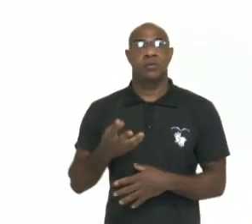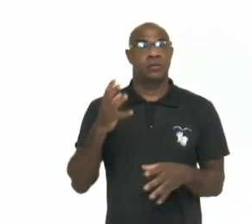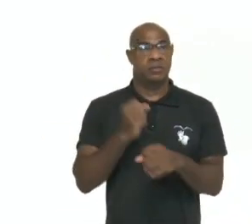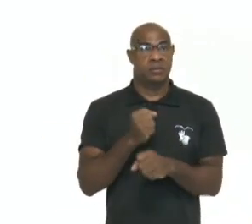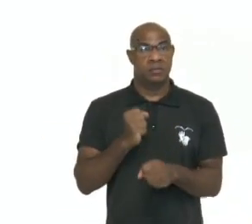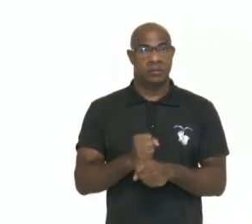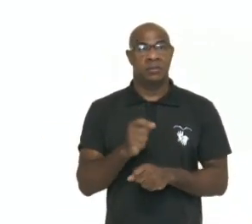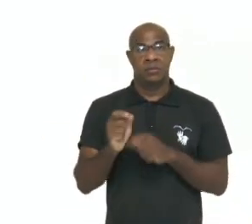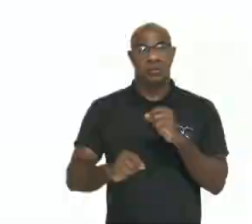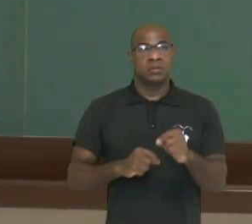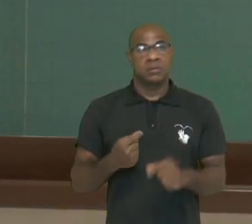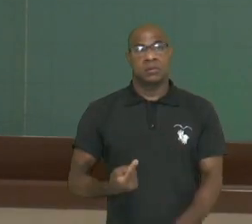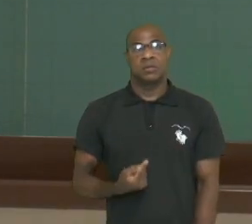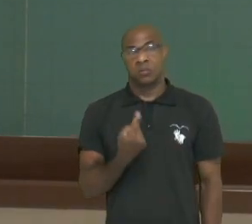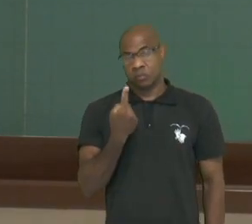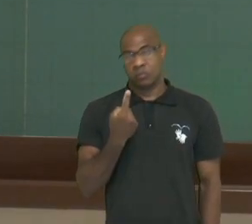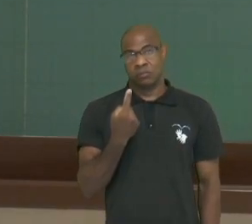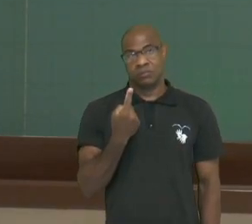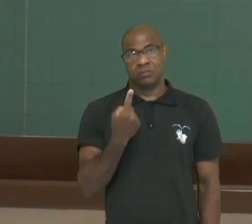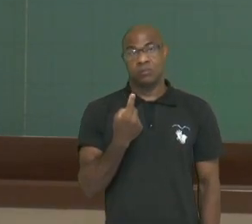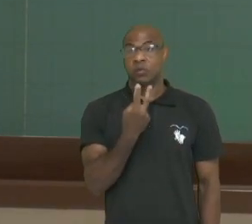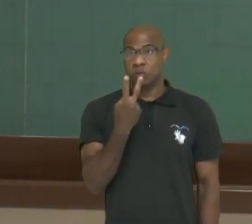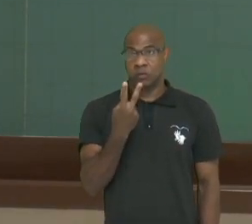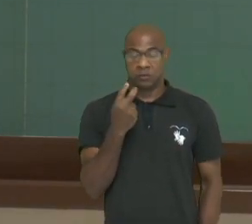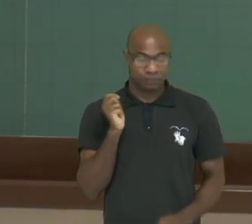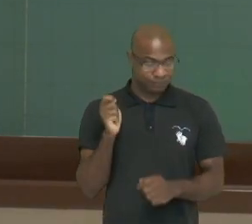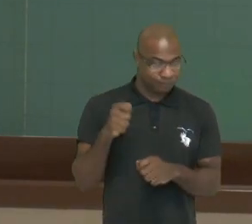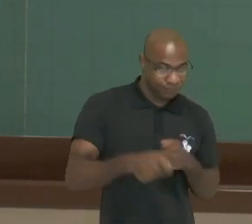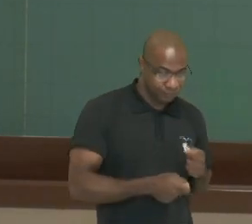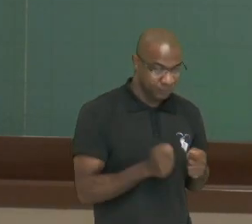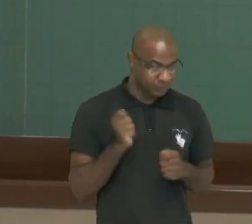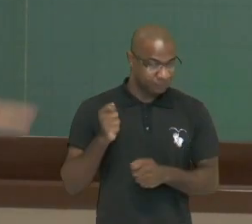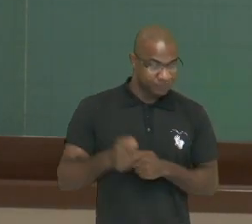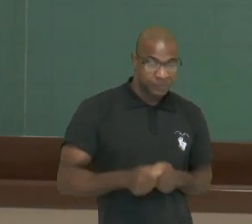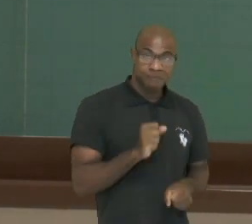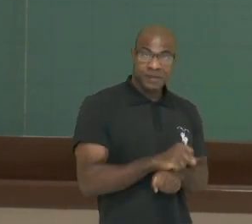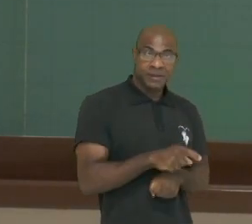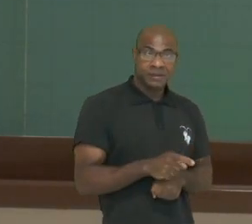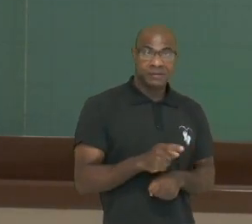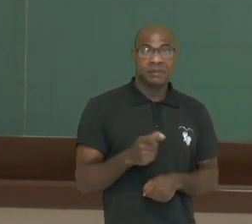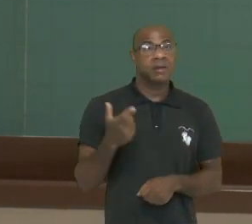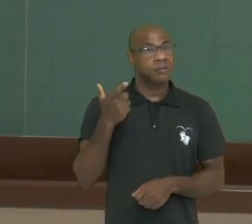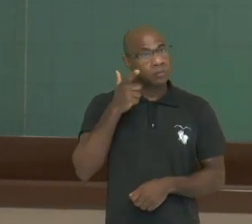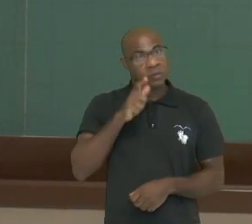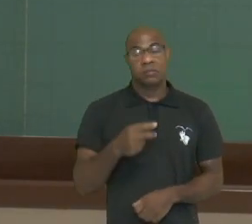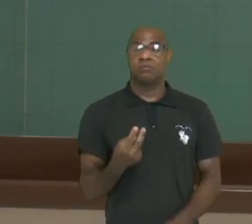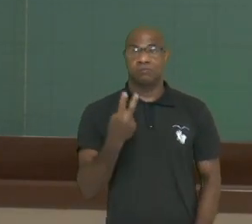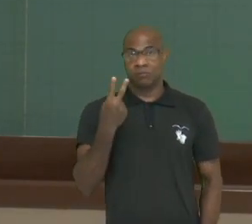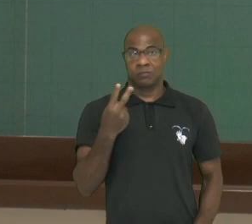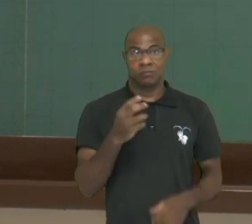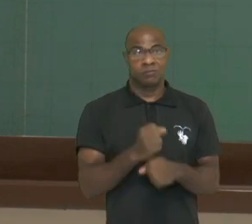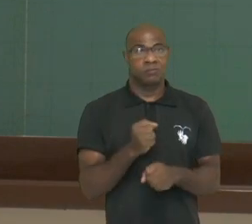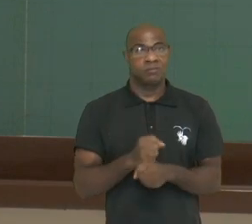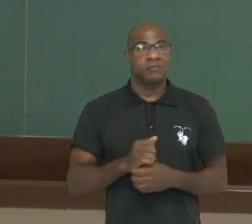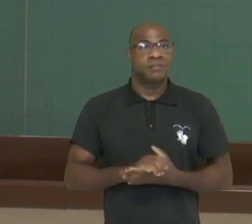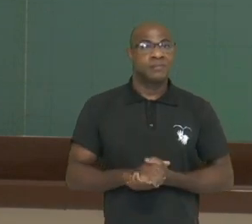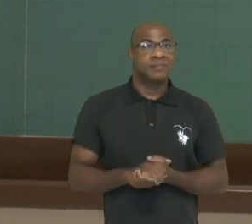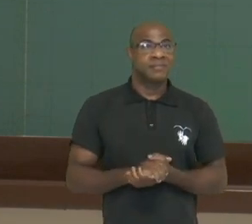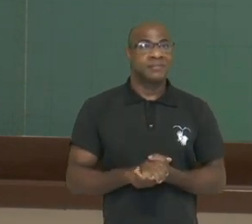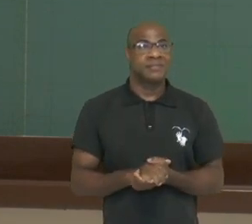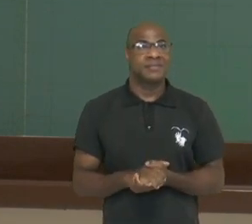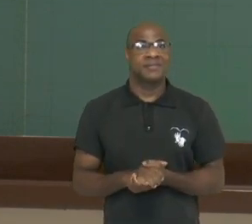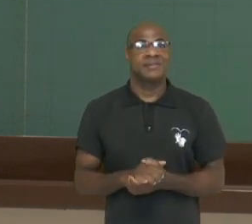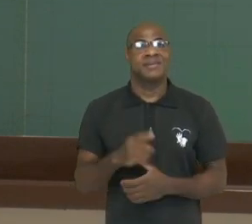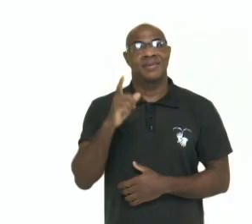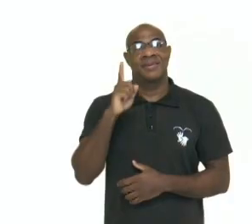ao ippon. Então essa é a forma característica como acontece o vazari, certo? Aqui